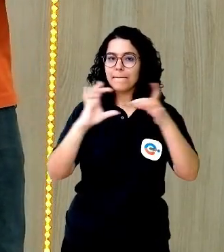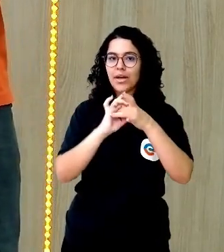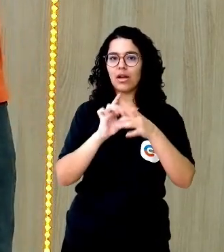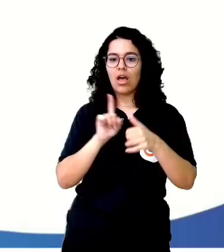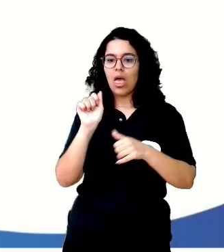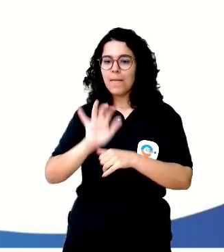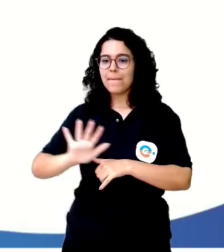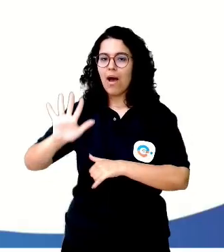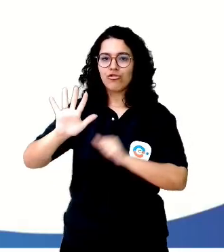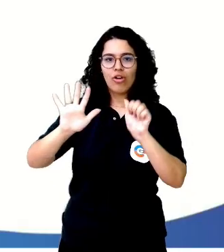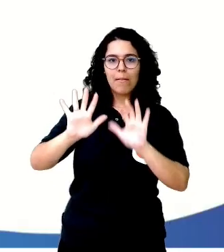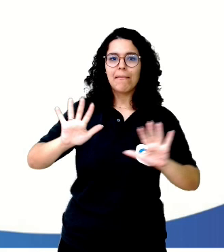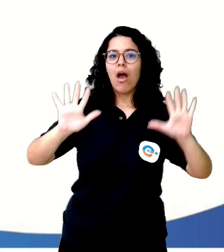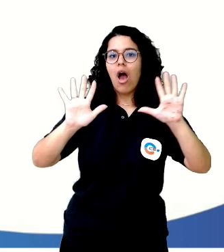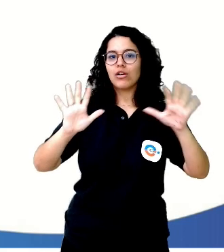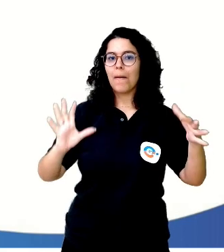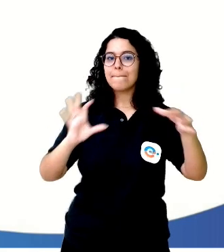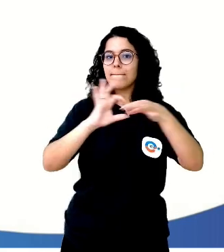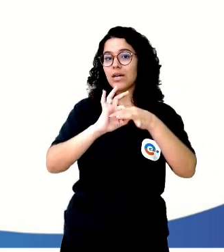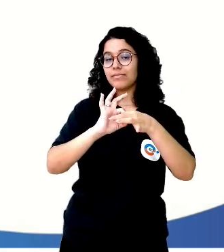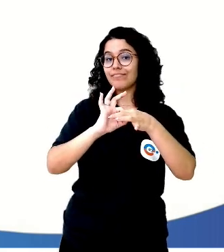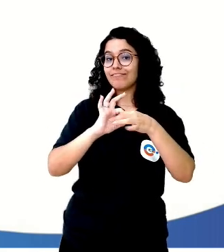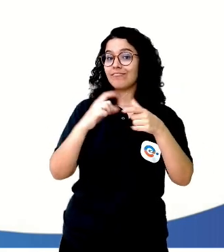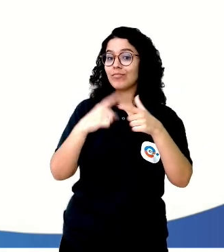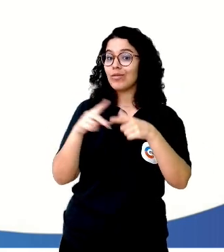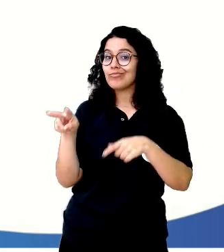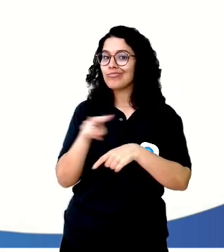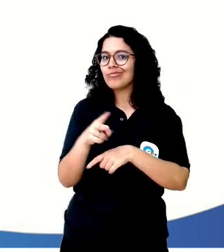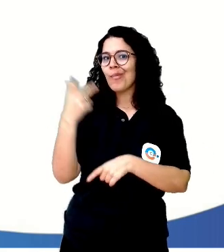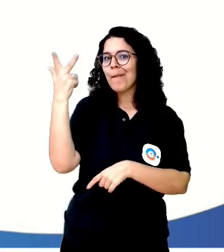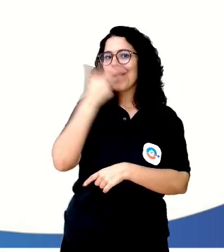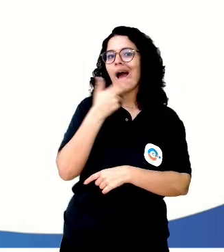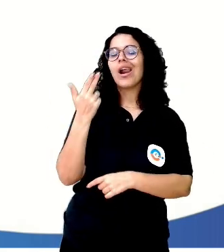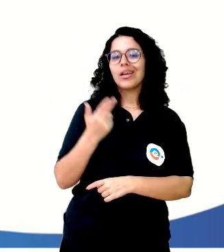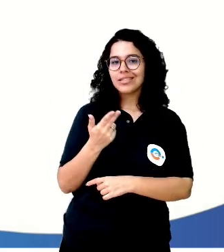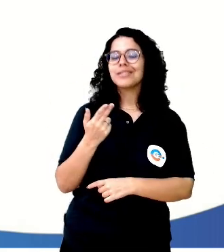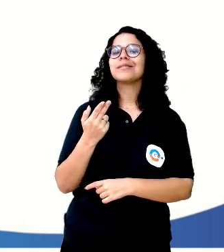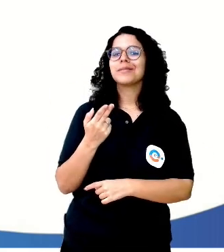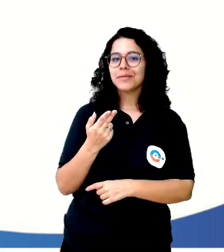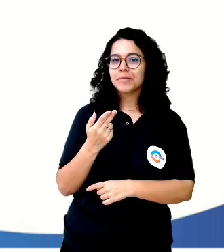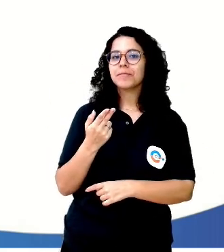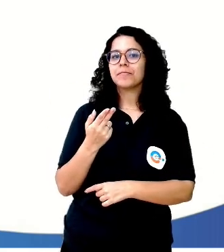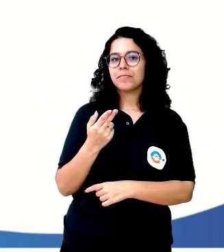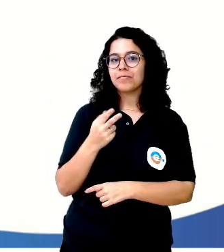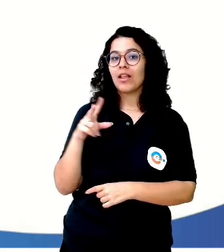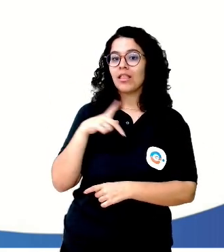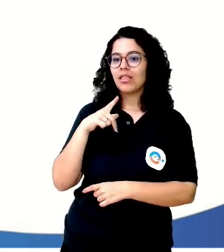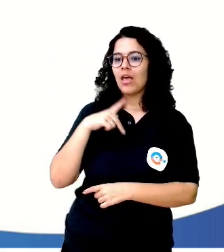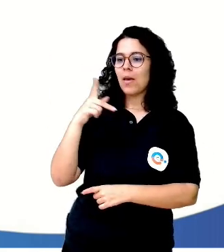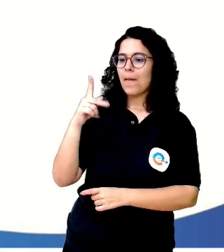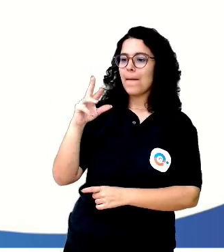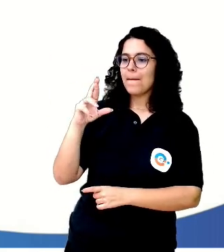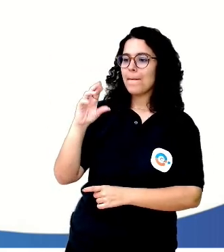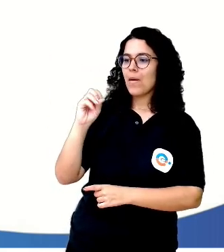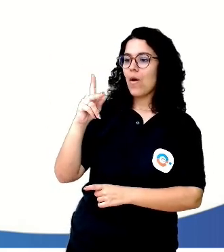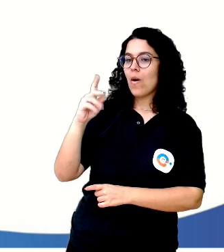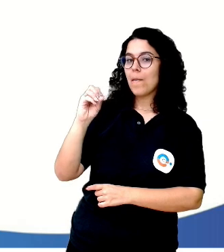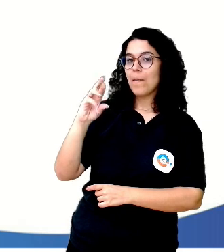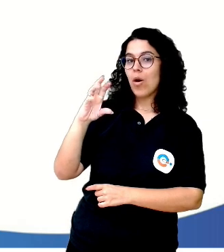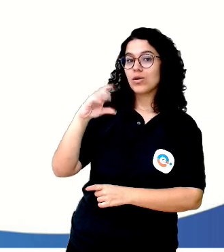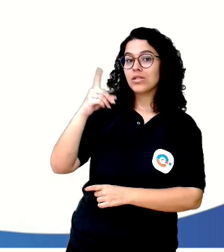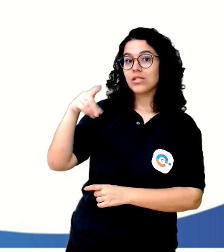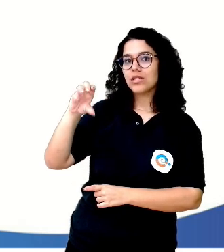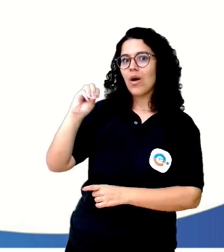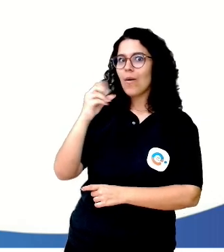triângulos. Ele fala que eles são semelhantes, ou seja, eles são proporcionais. Lembrem que